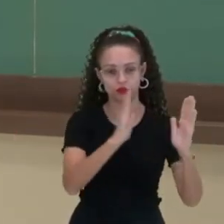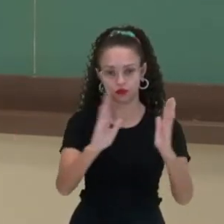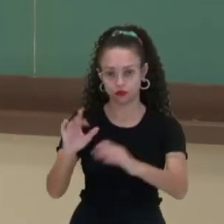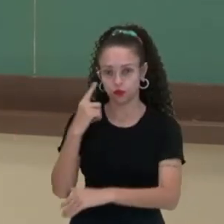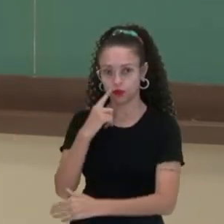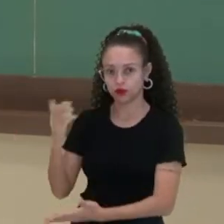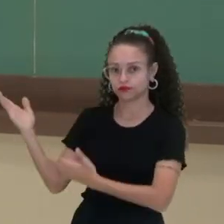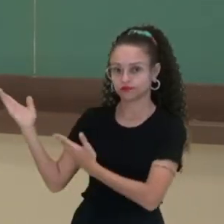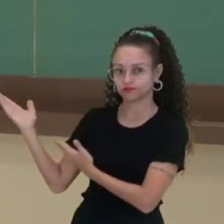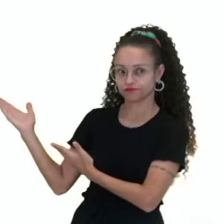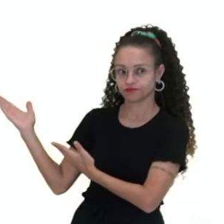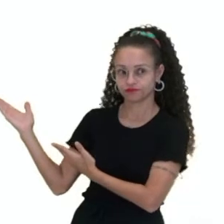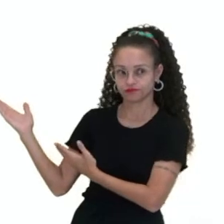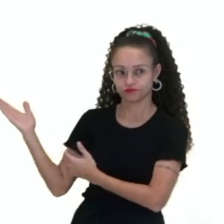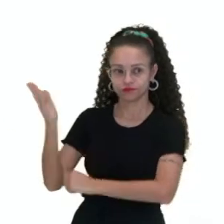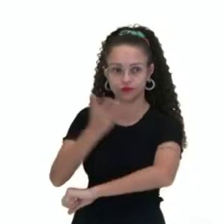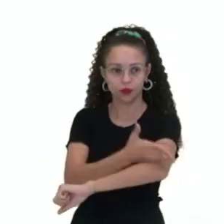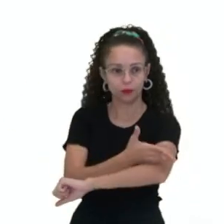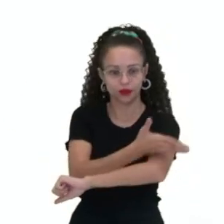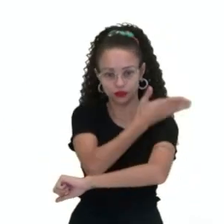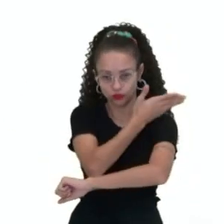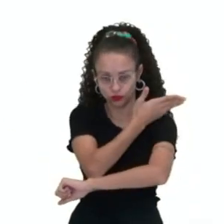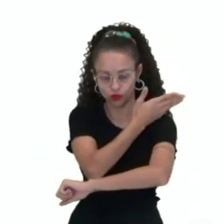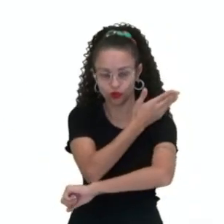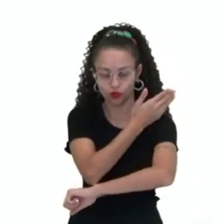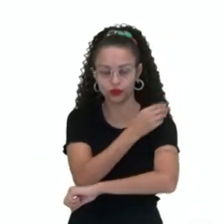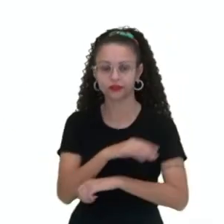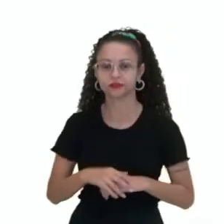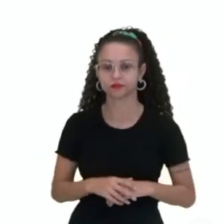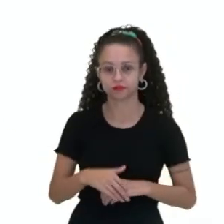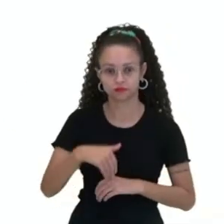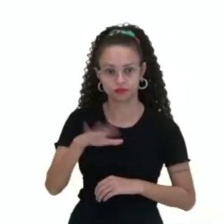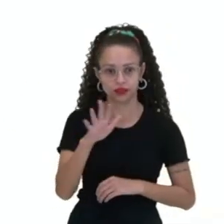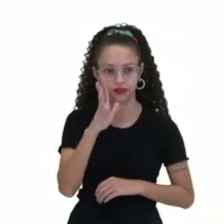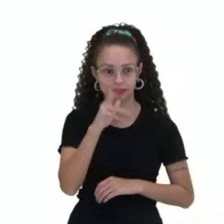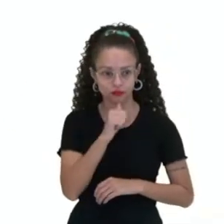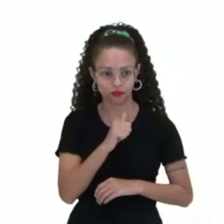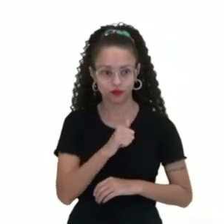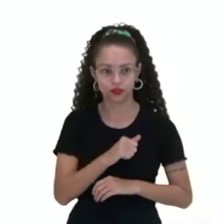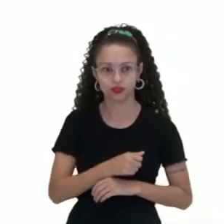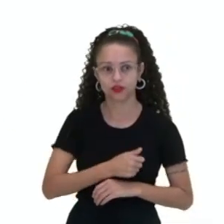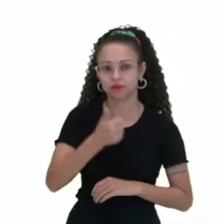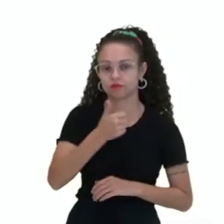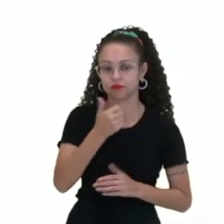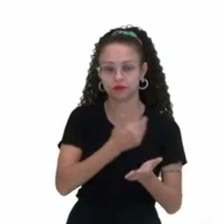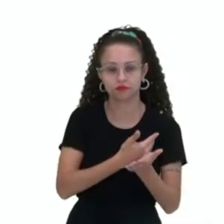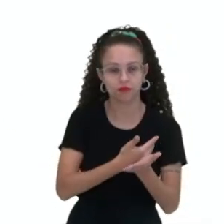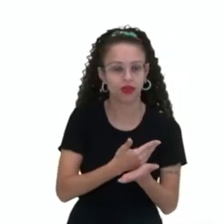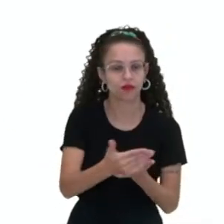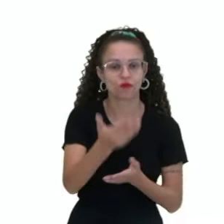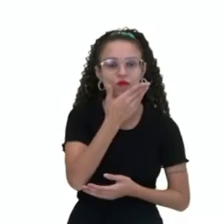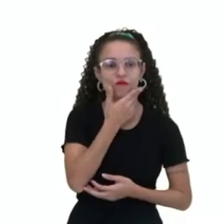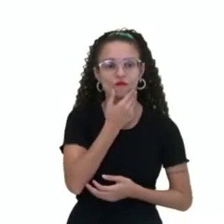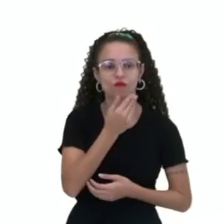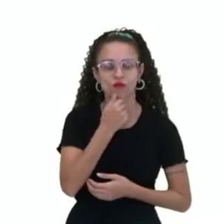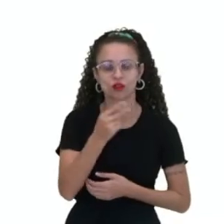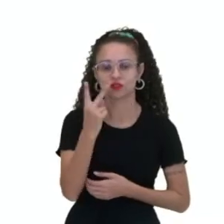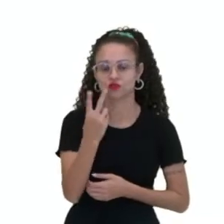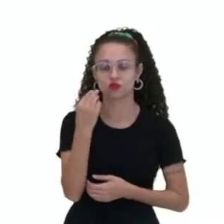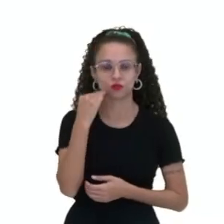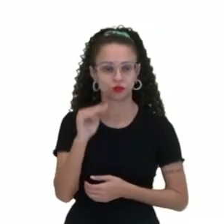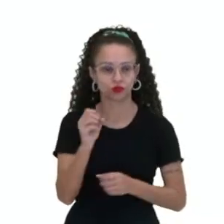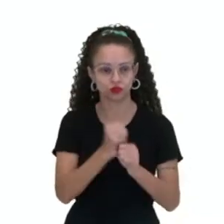aqui, como o Roberto falou. Esse período pré-histórico seria o maior, o mais longo. Vamos colocar aí dos primeiros hominídeos, há 2 milhões de